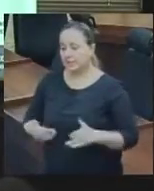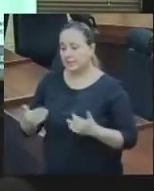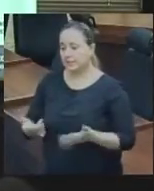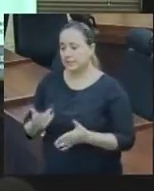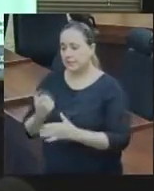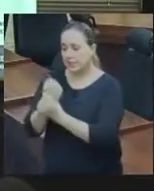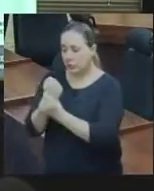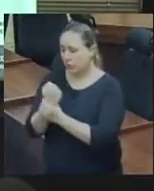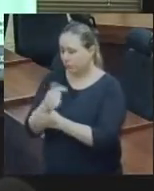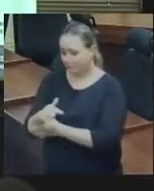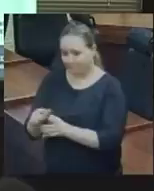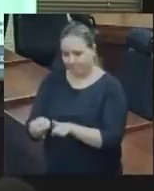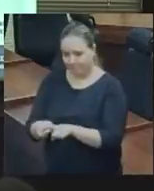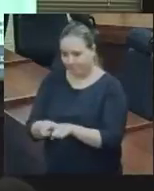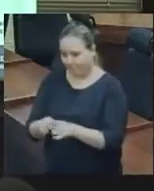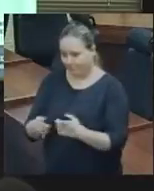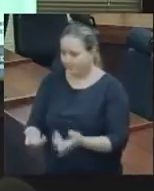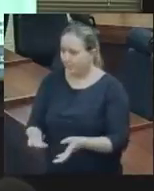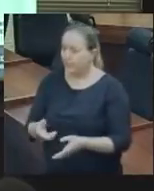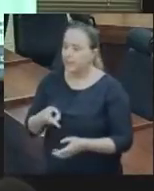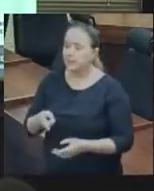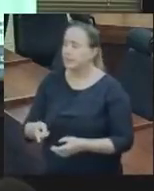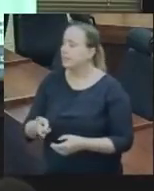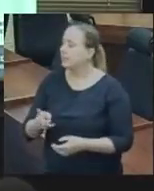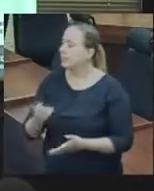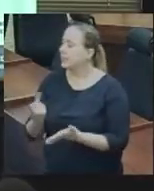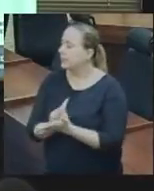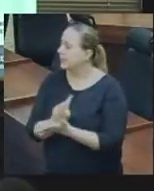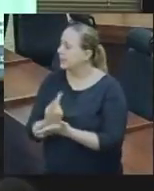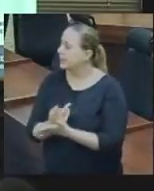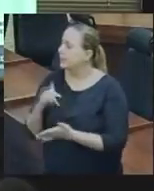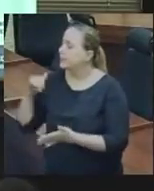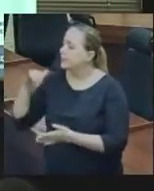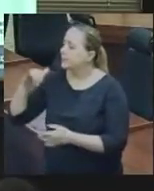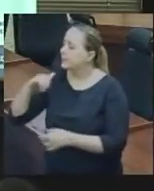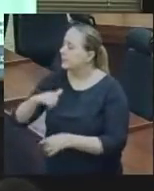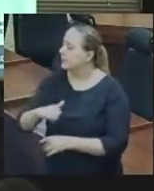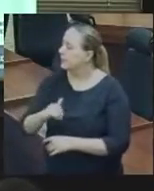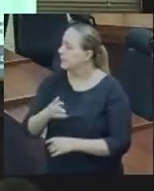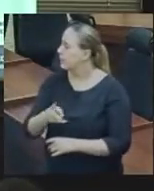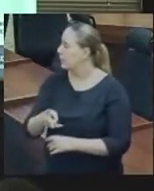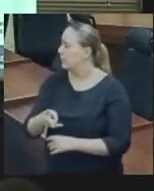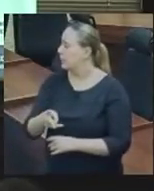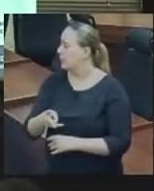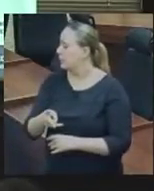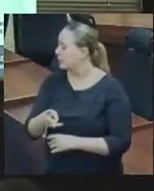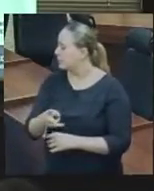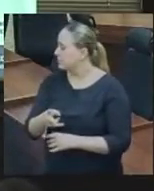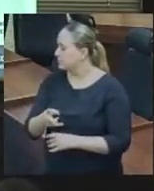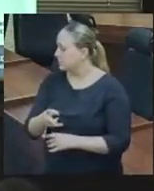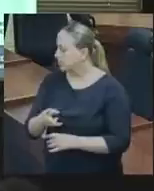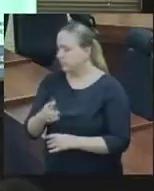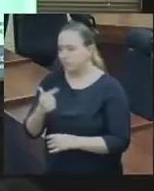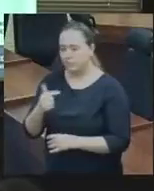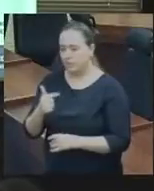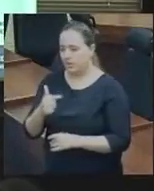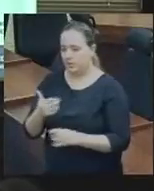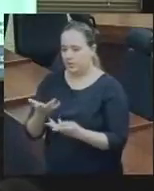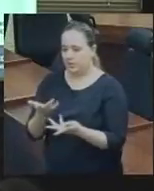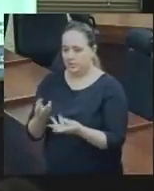segurança então isso vinha sendo praticado é é sem nenhuma forma